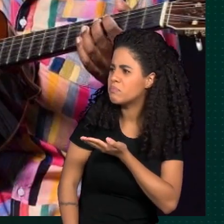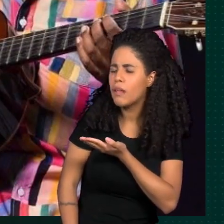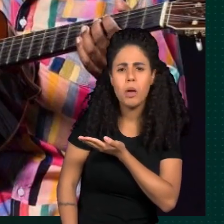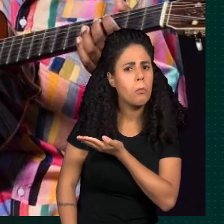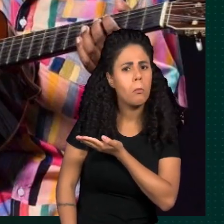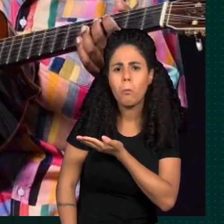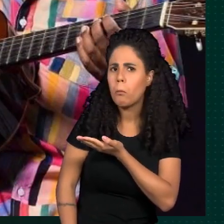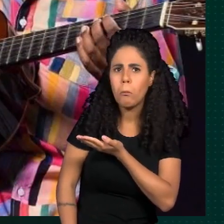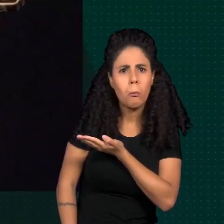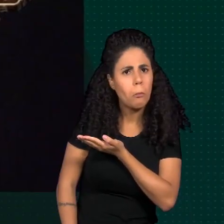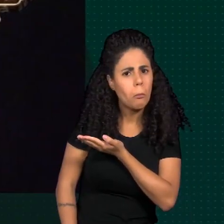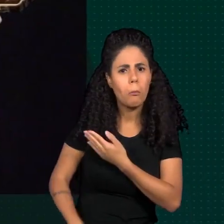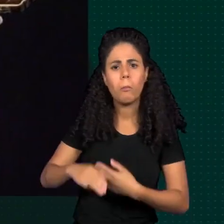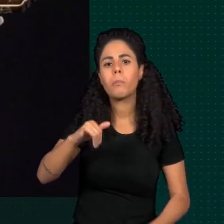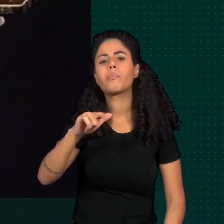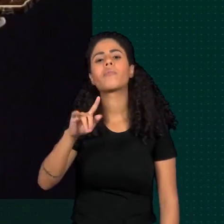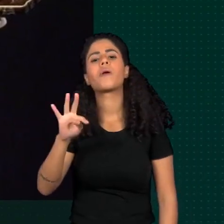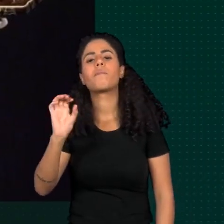Milton Nascimento.